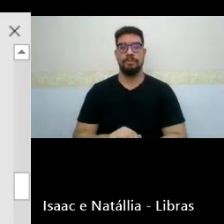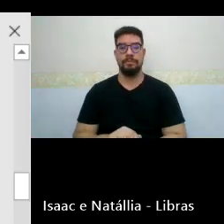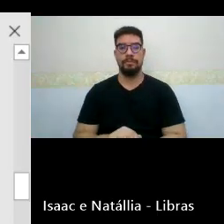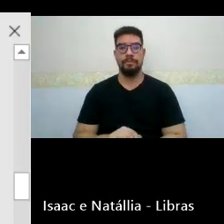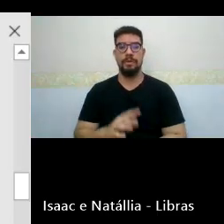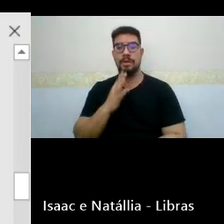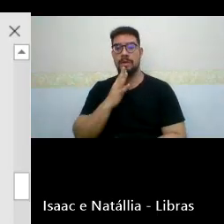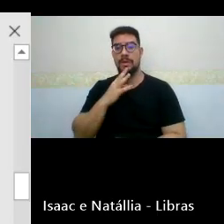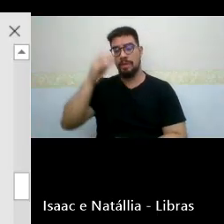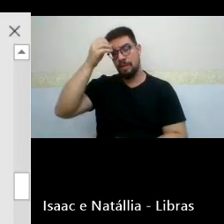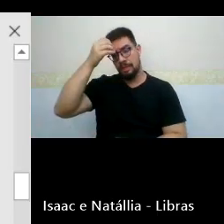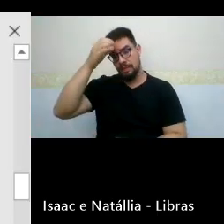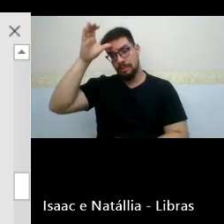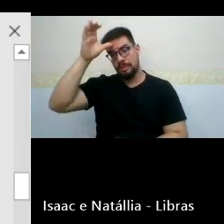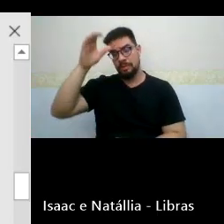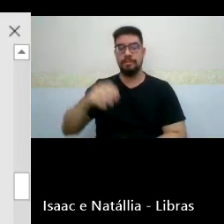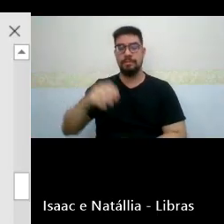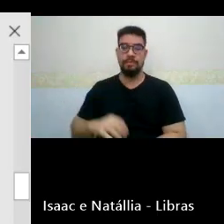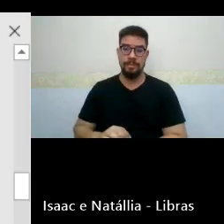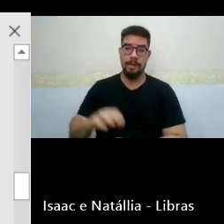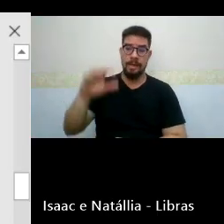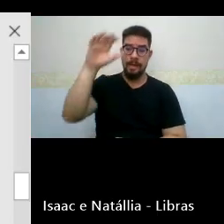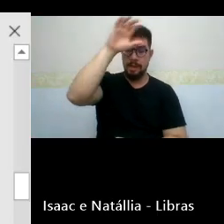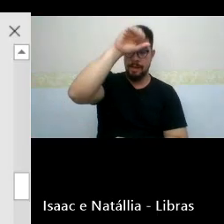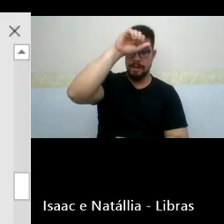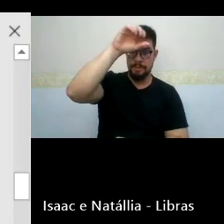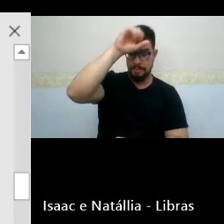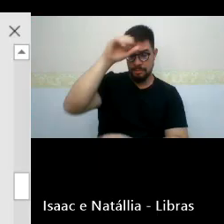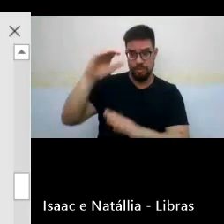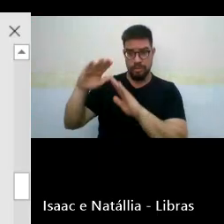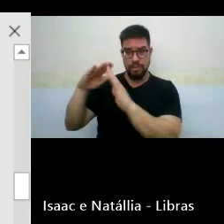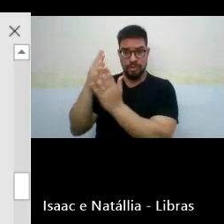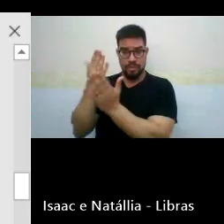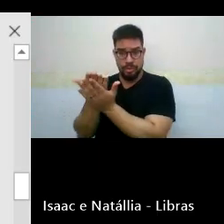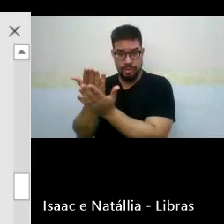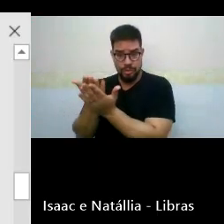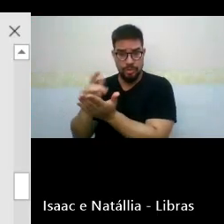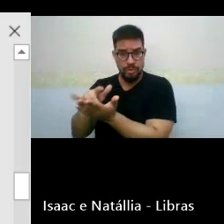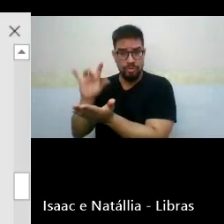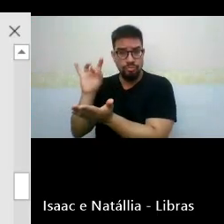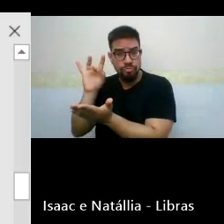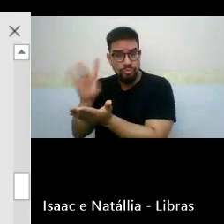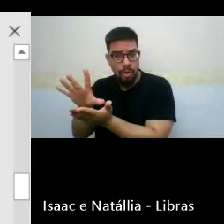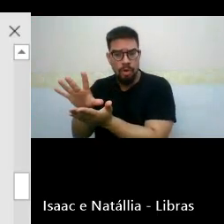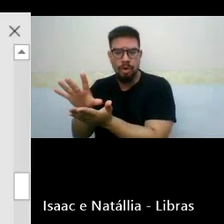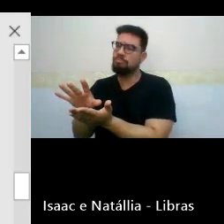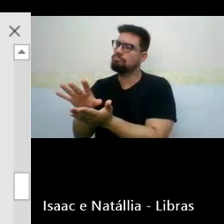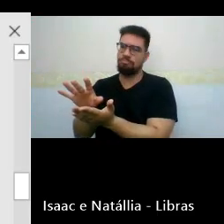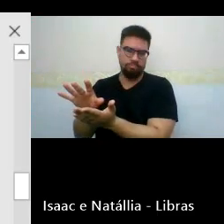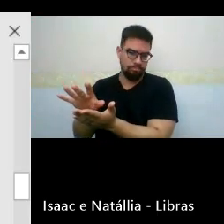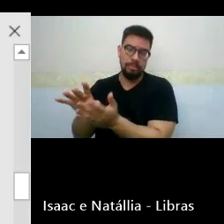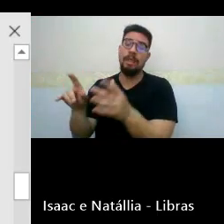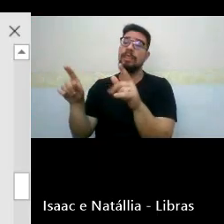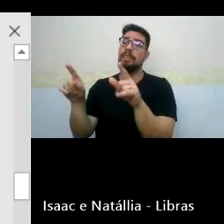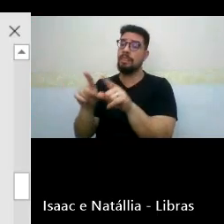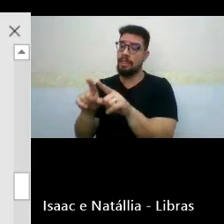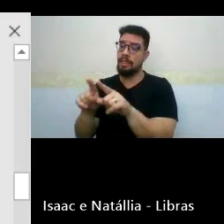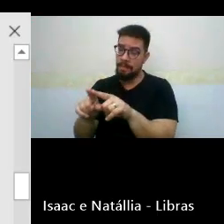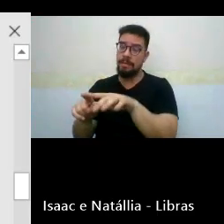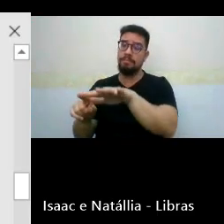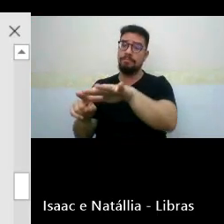ela não se dá somente dentro da escola. Ela vai ser fatalmente influenciada pelo